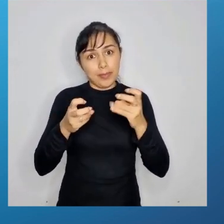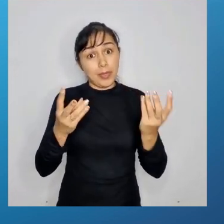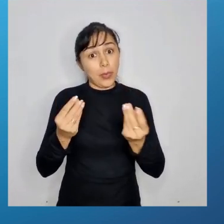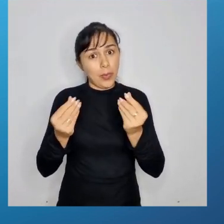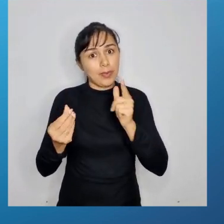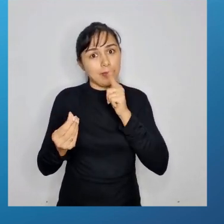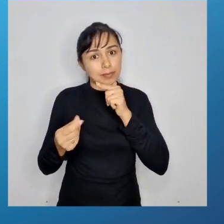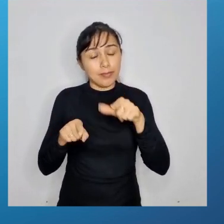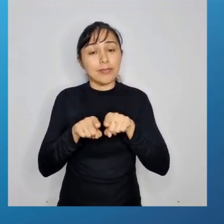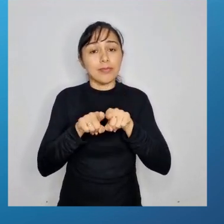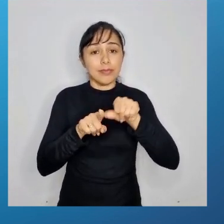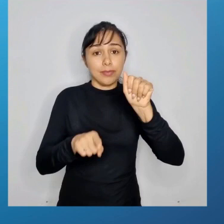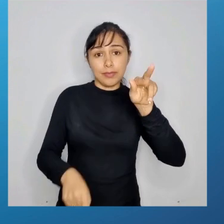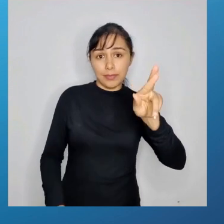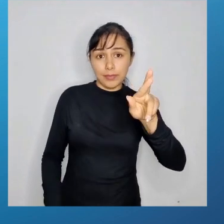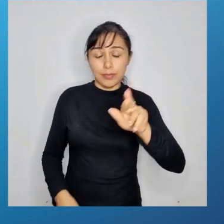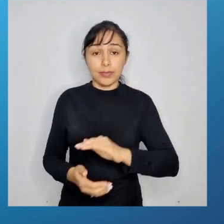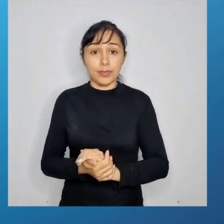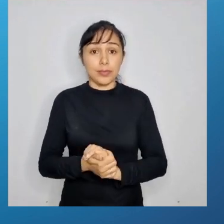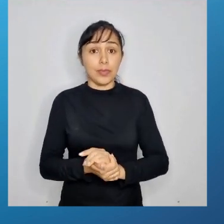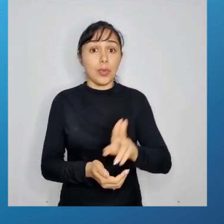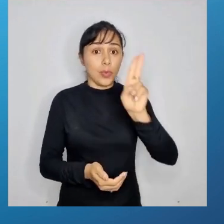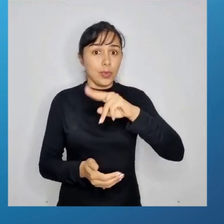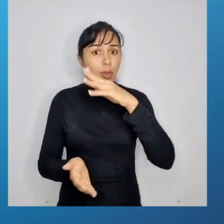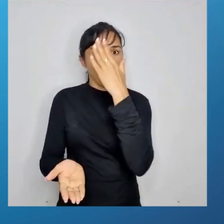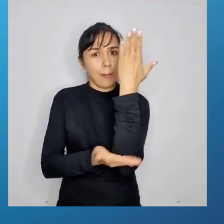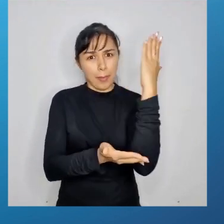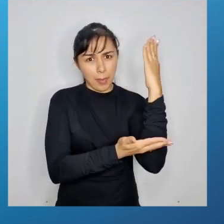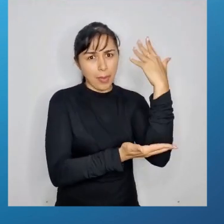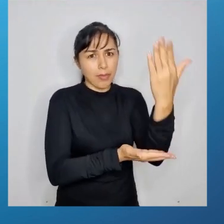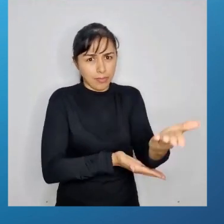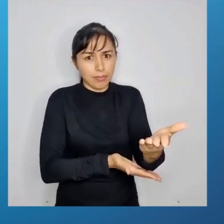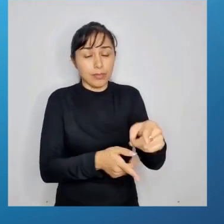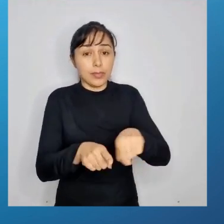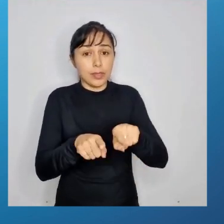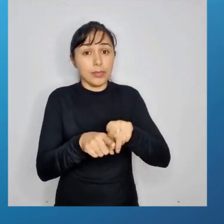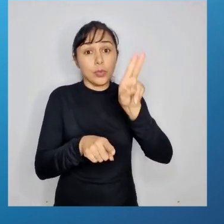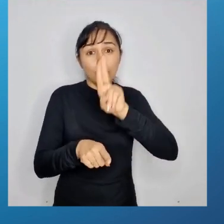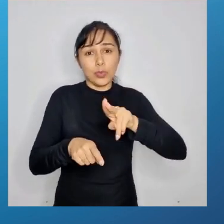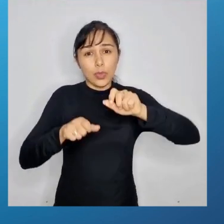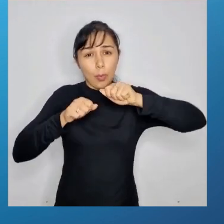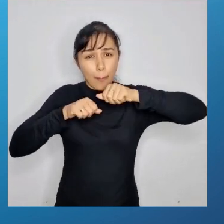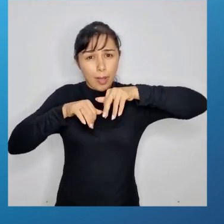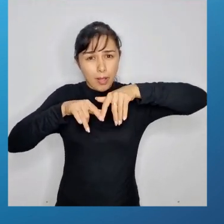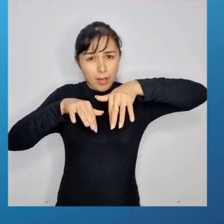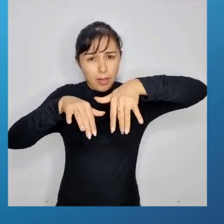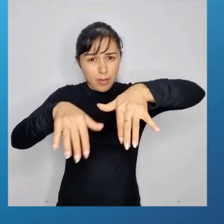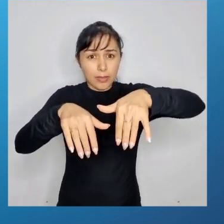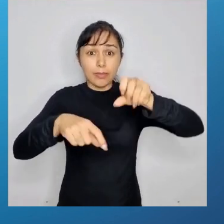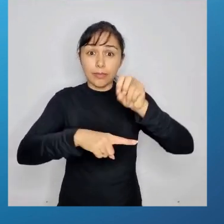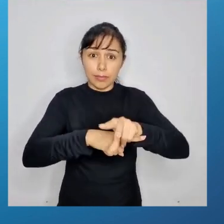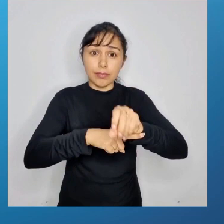O desmatamento e o uso de agrotóxicos não autorizados representam um risco para o grupo? Explique.